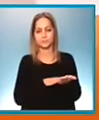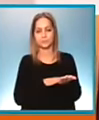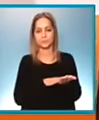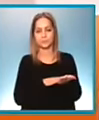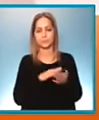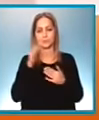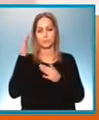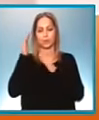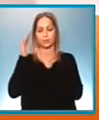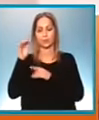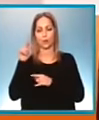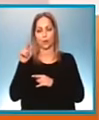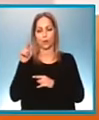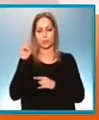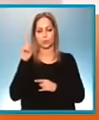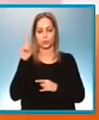já disse.